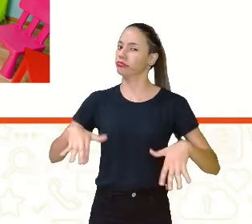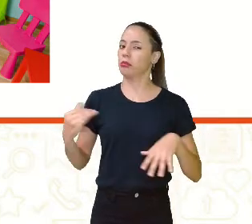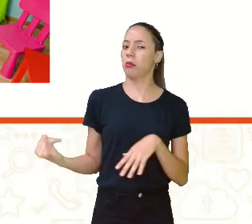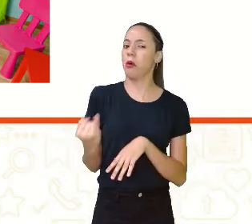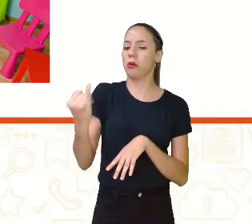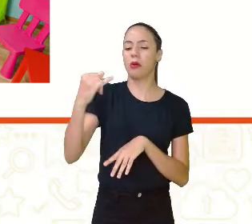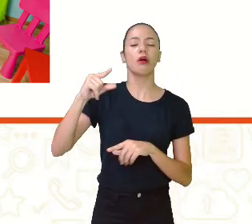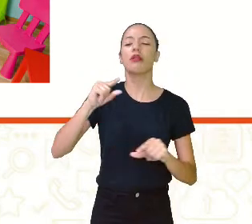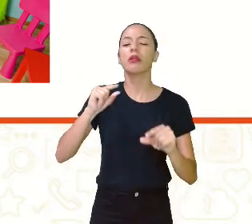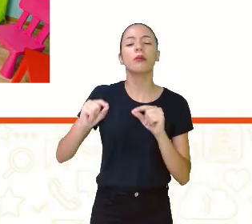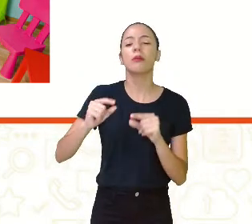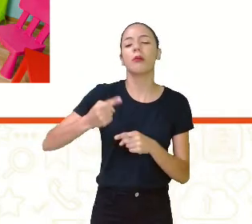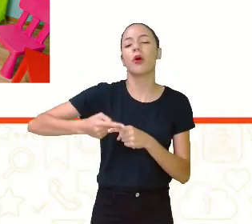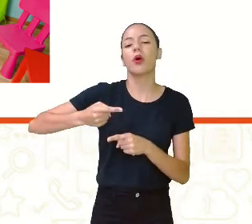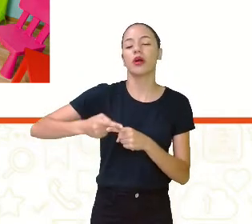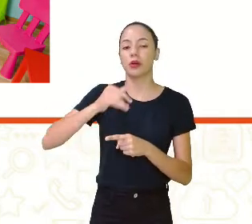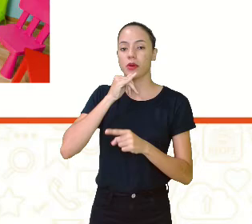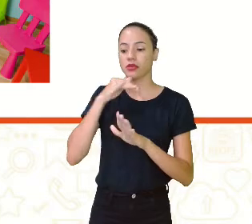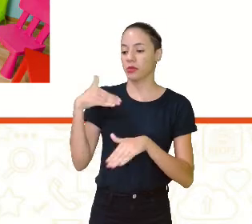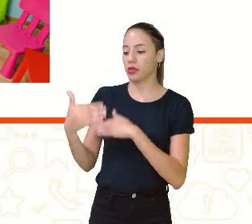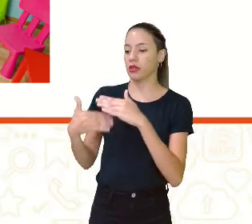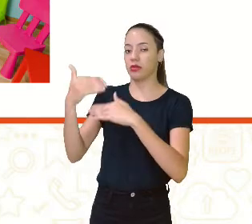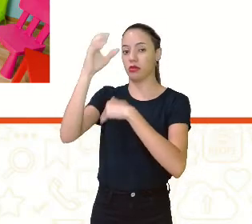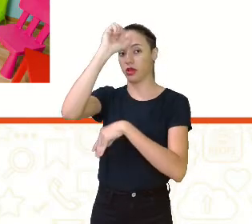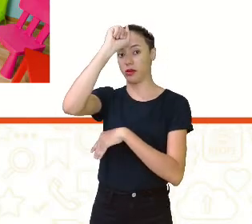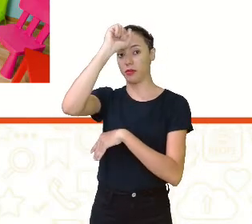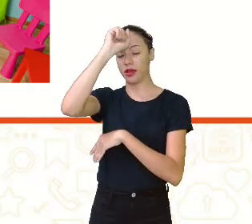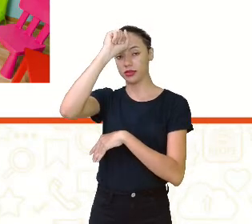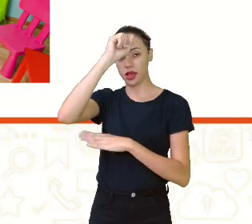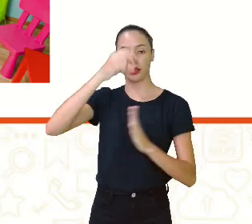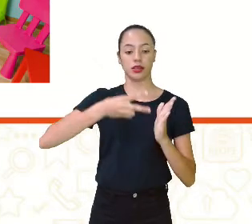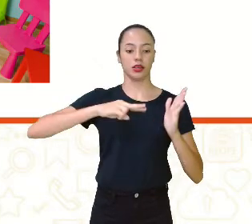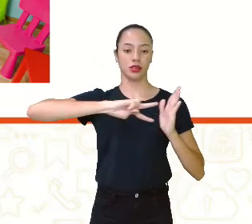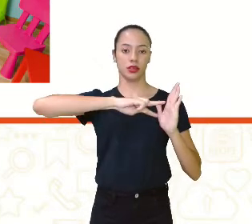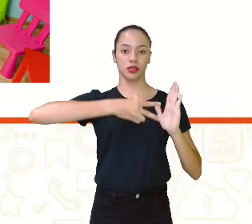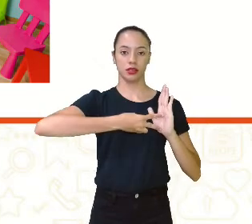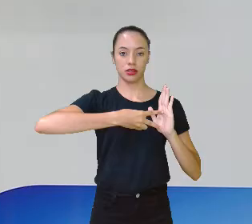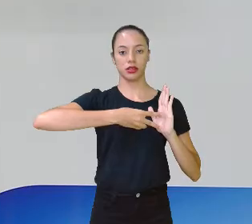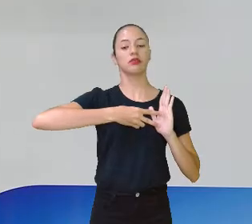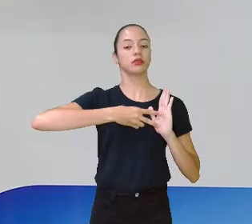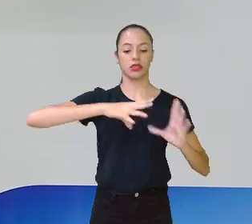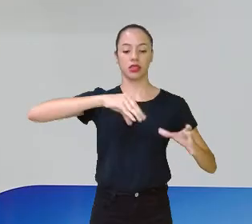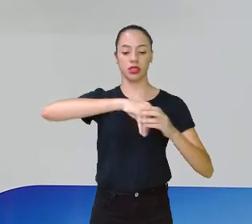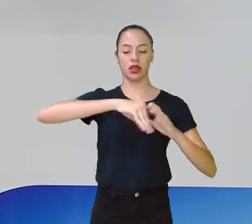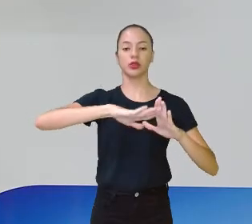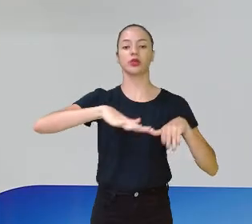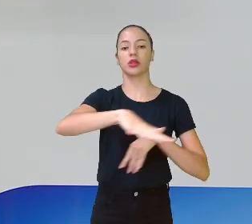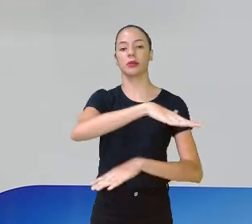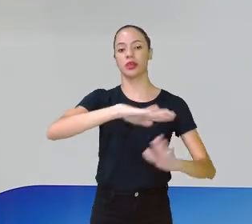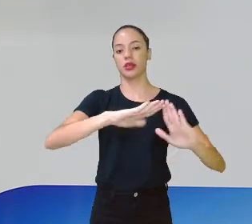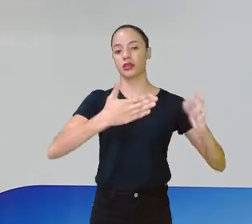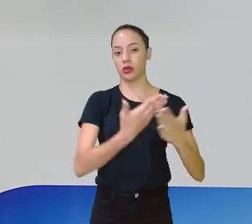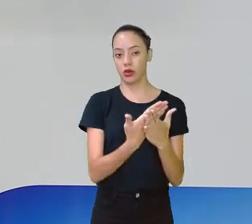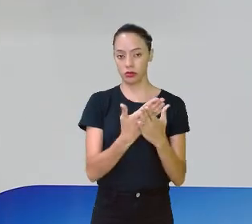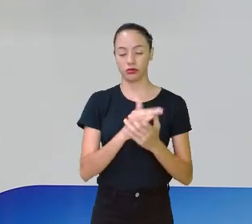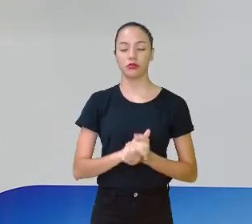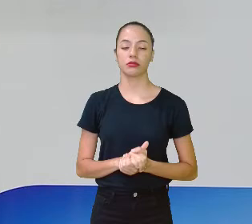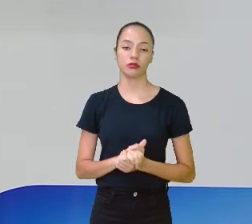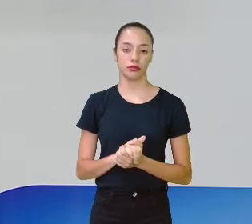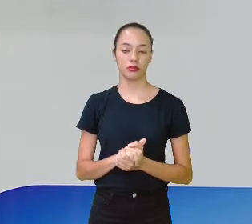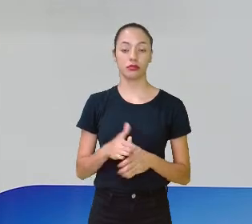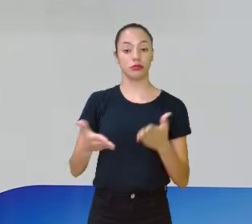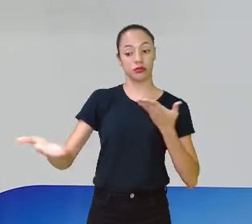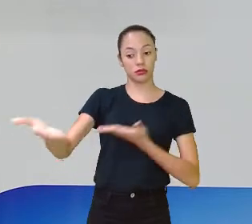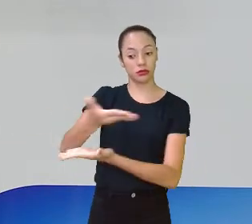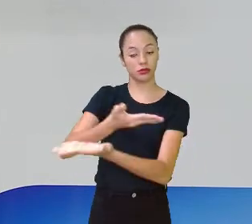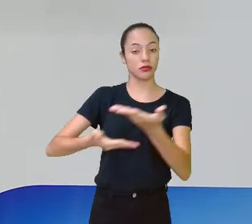para a construção de aprendizagem significativa no ambiente escolar. Então, essa interação